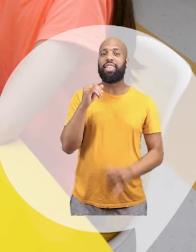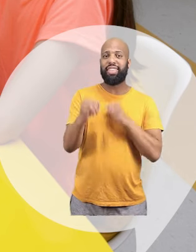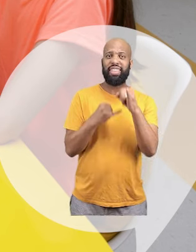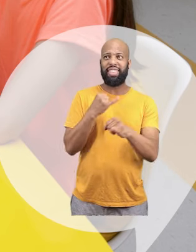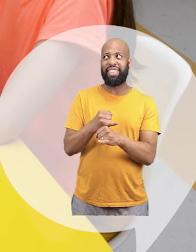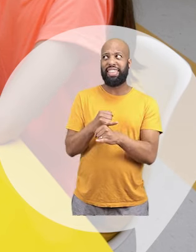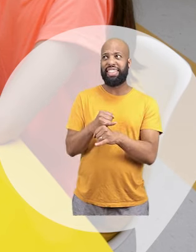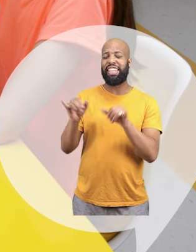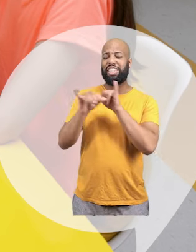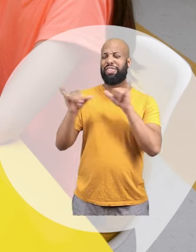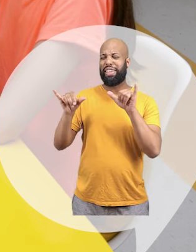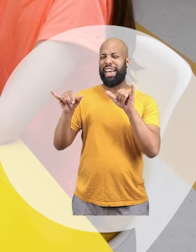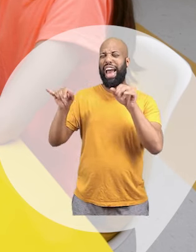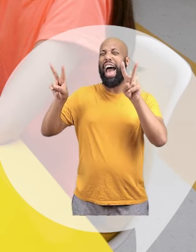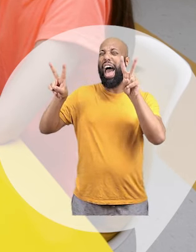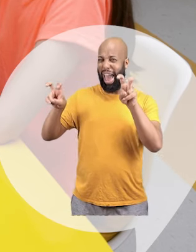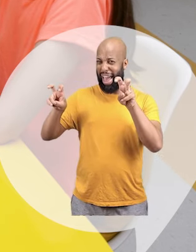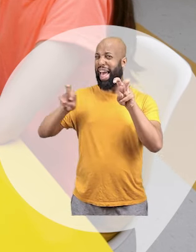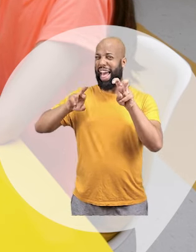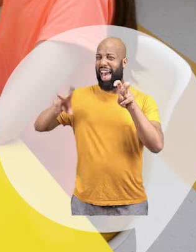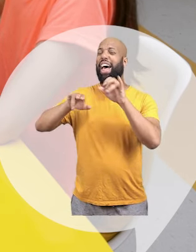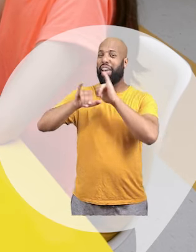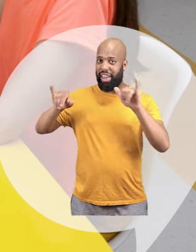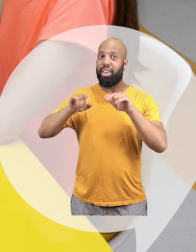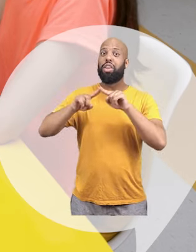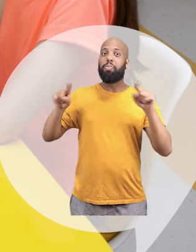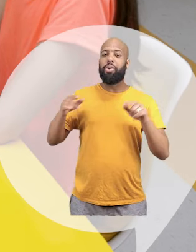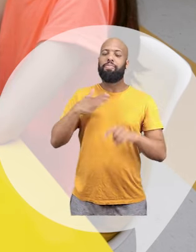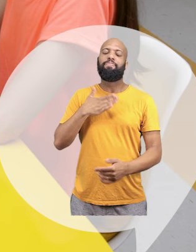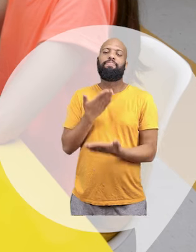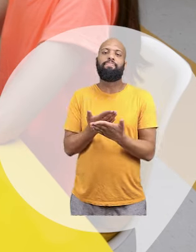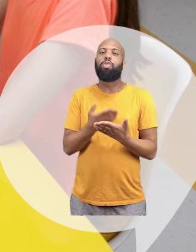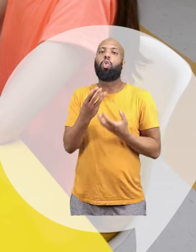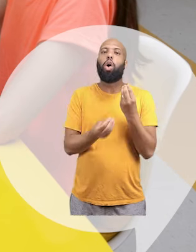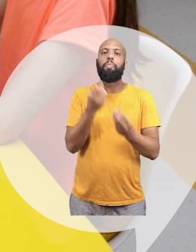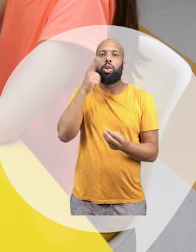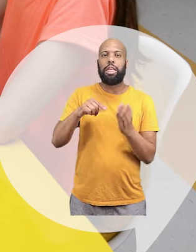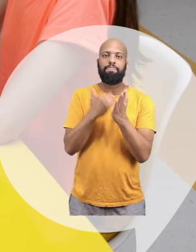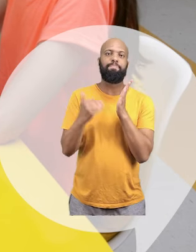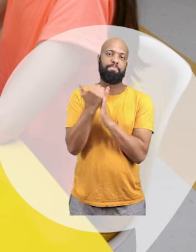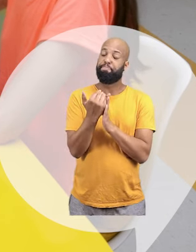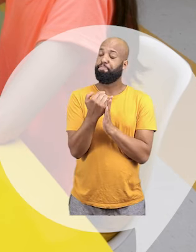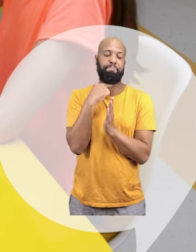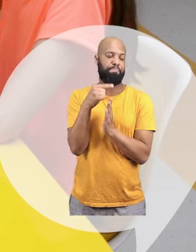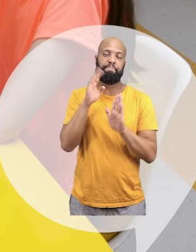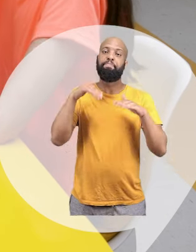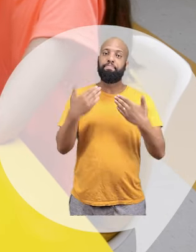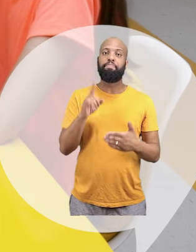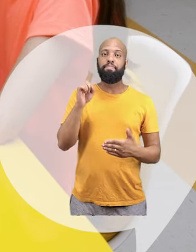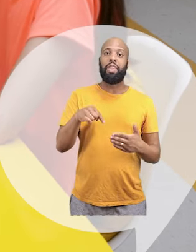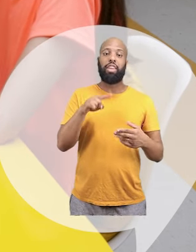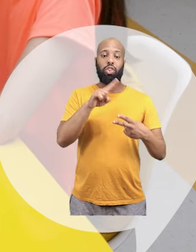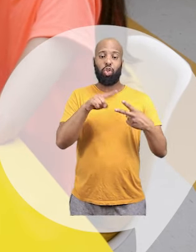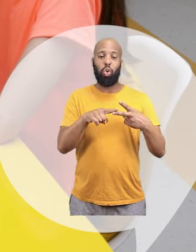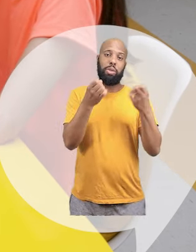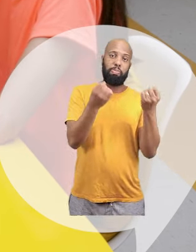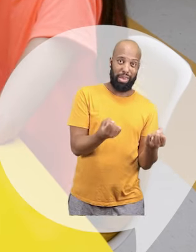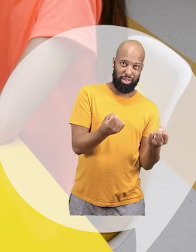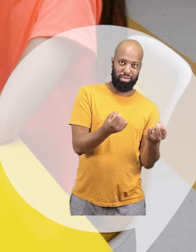divulgar divulgar as minhas aulas eu não ia conseguir dar esse start por exemplo né então